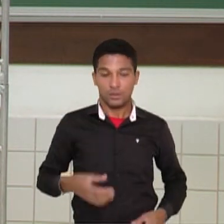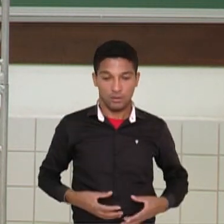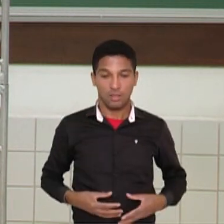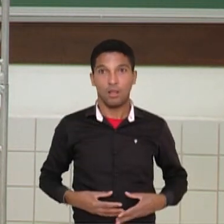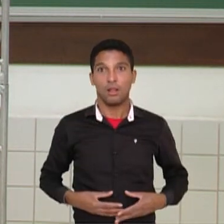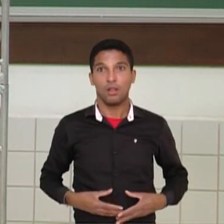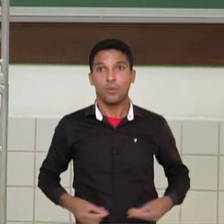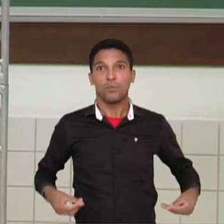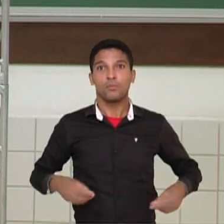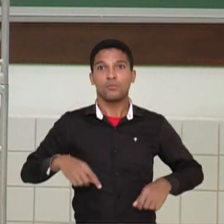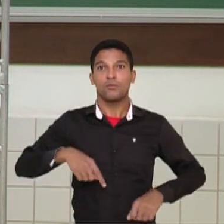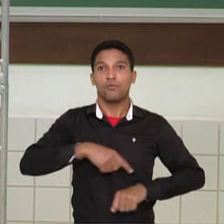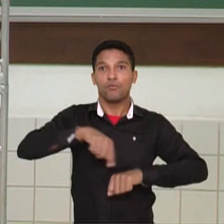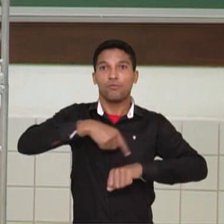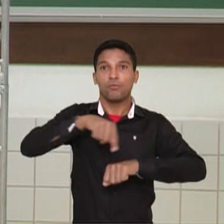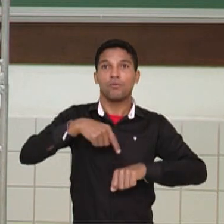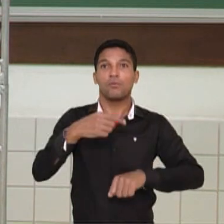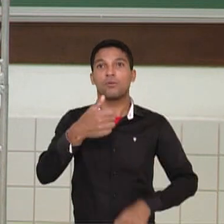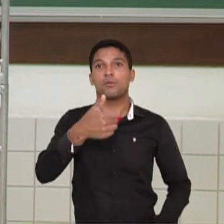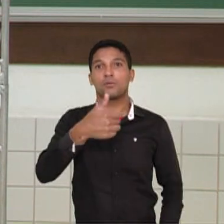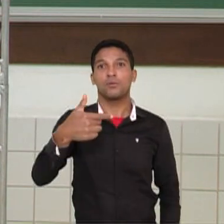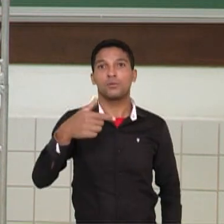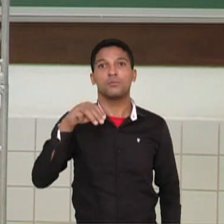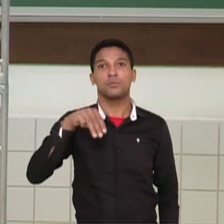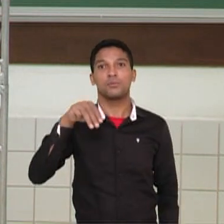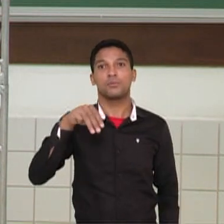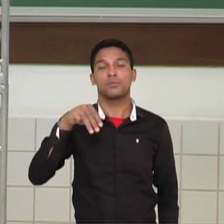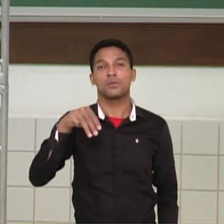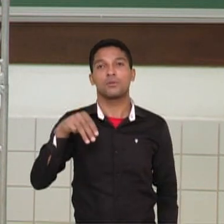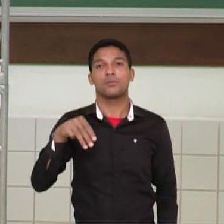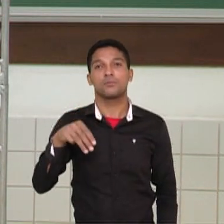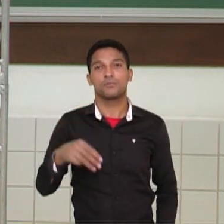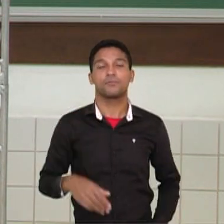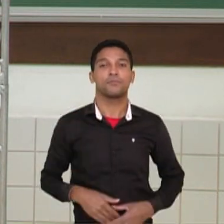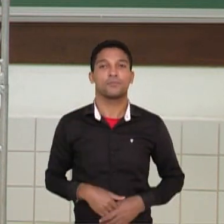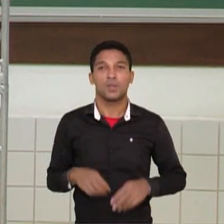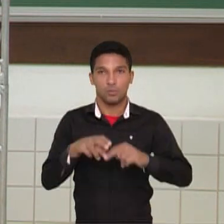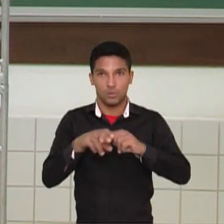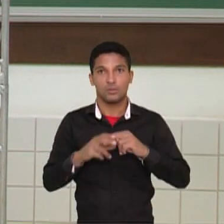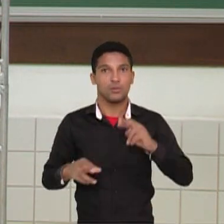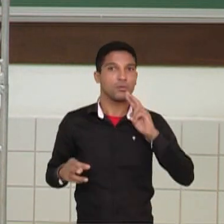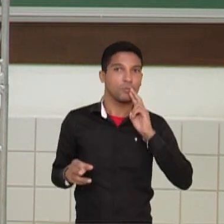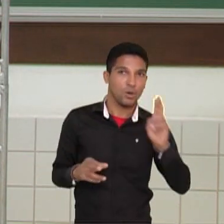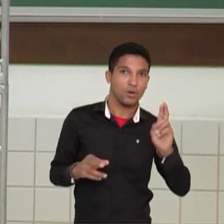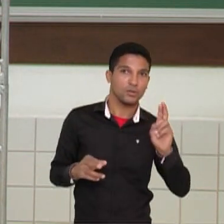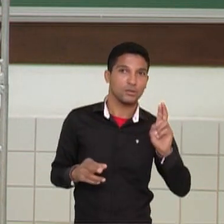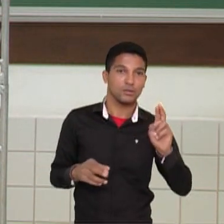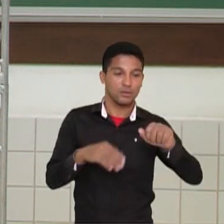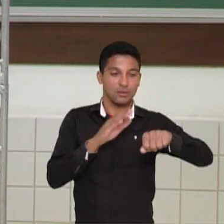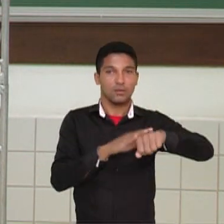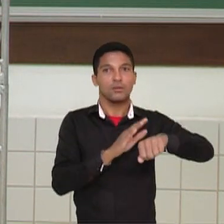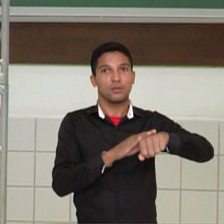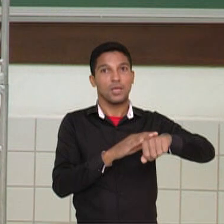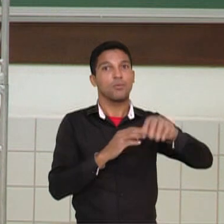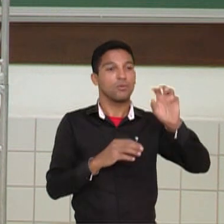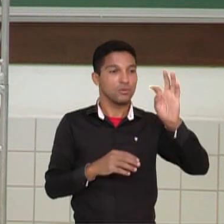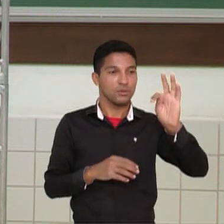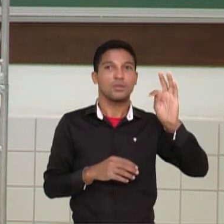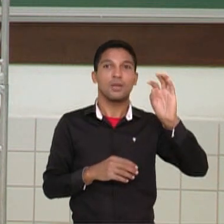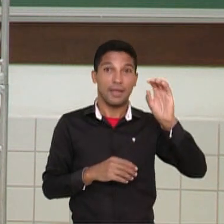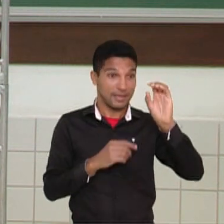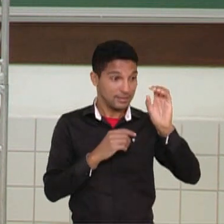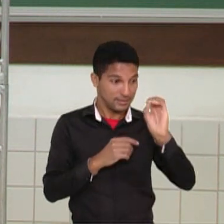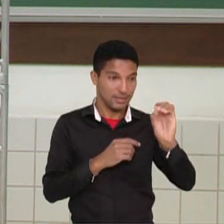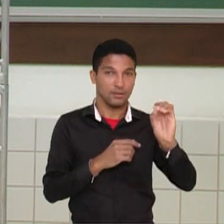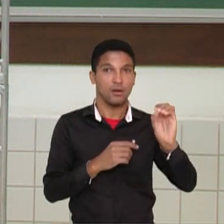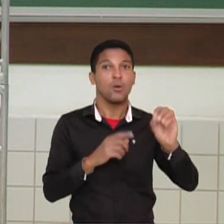12 minutos termina o efeito do remédio. Então, as duas respostas ali são respostas aceitáveis. Um é o tempo em que ele tomou o medicamento, no